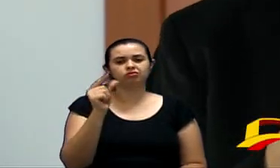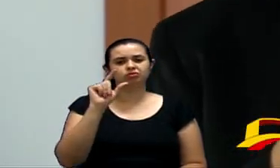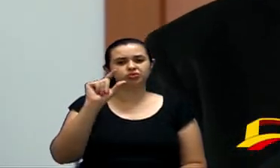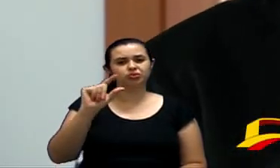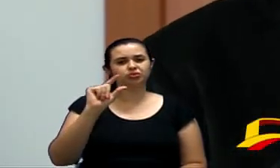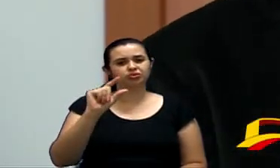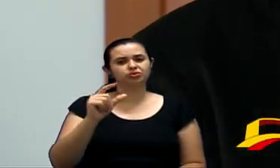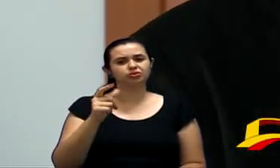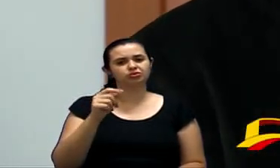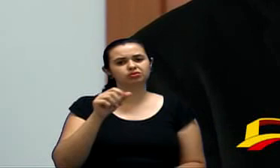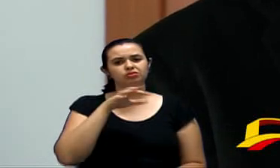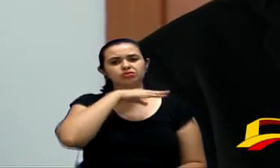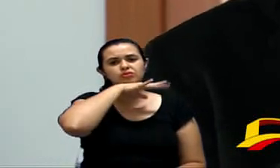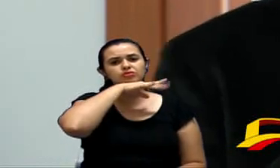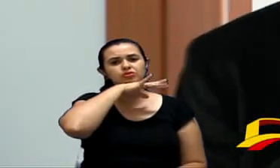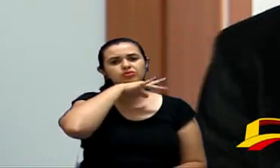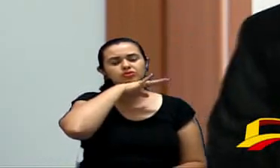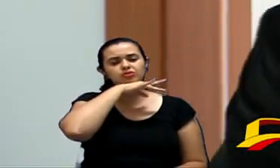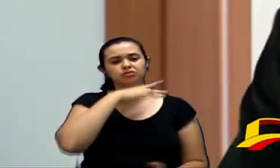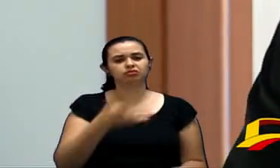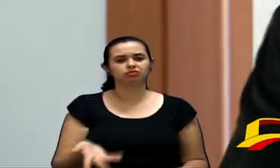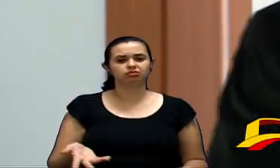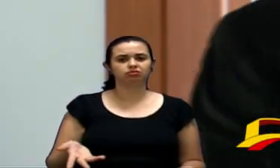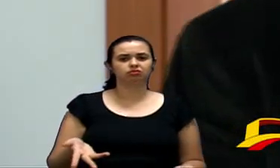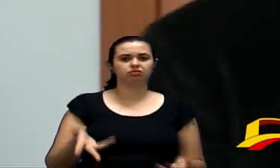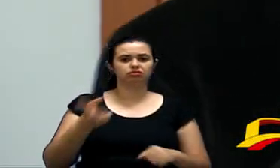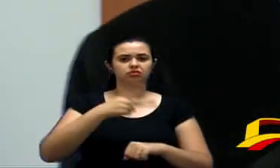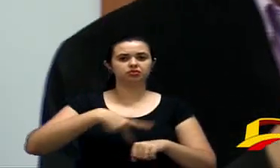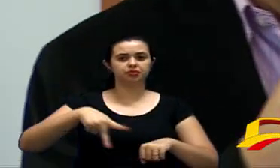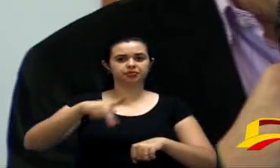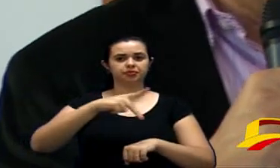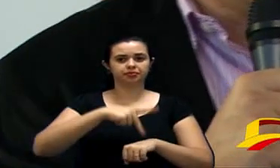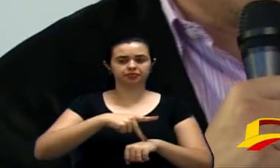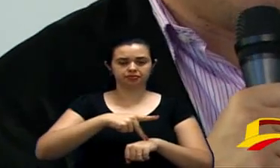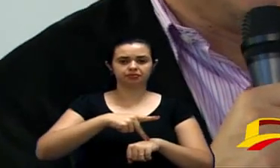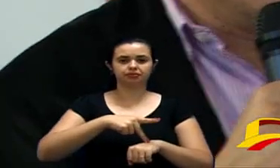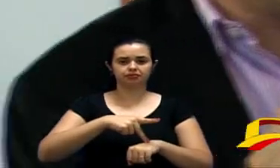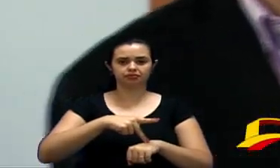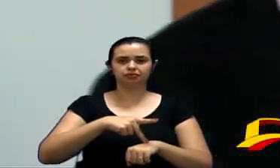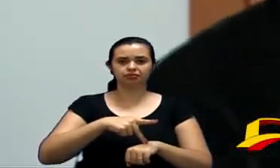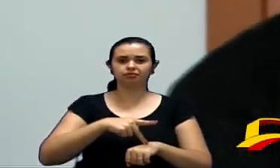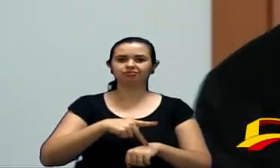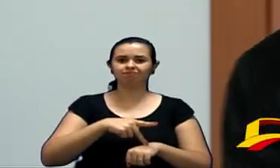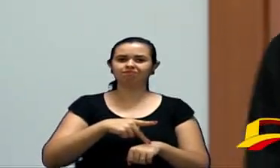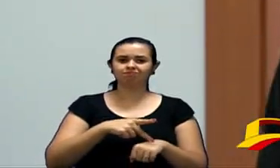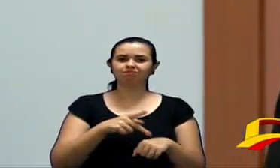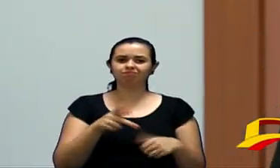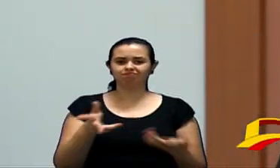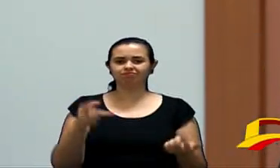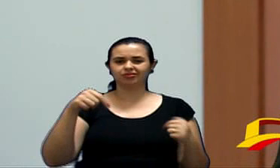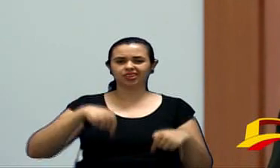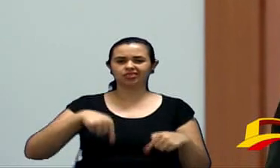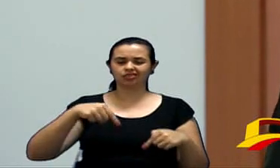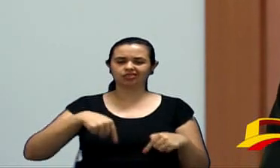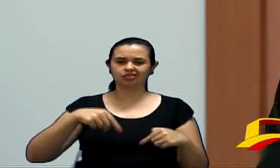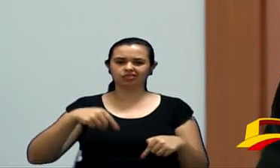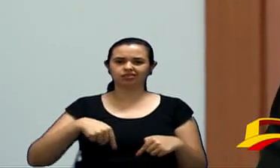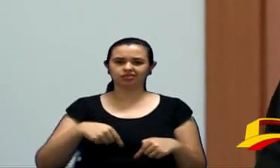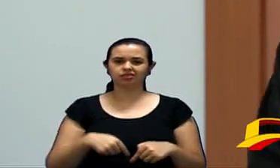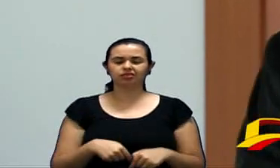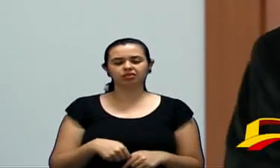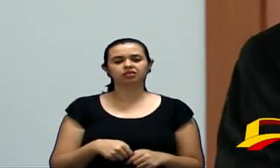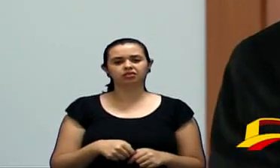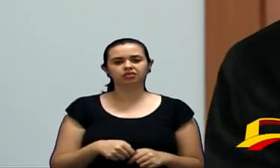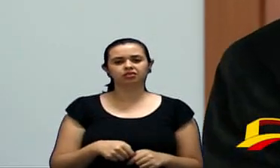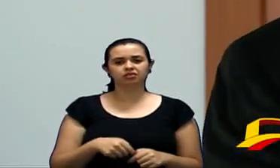nível de um país, se fosse país, ele estaria entre os 20 mais ricos do mundo. E a gente vê uma polícia tão mal remunerada, uma polícia tão